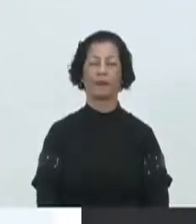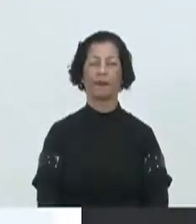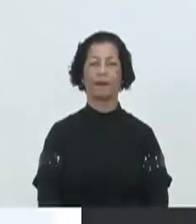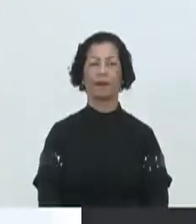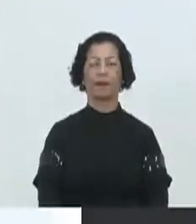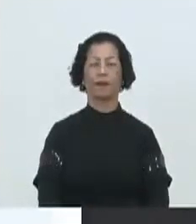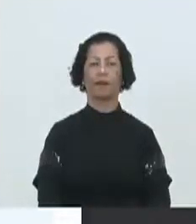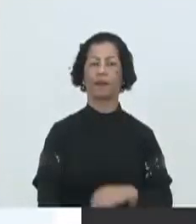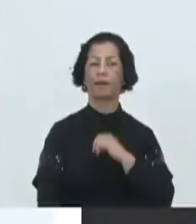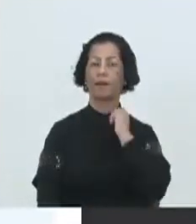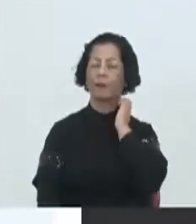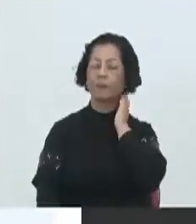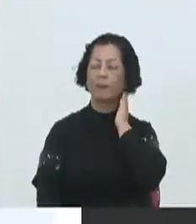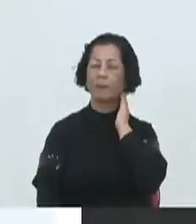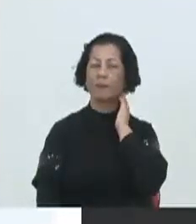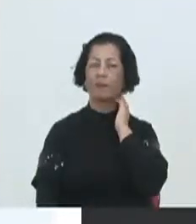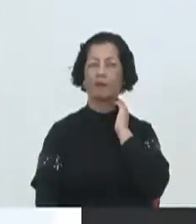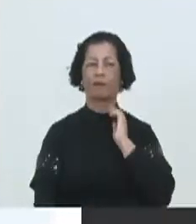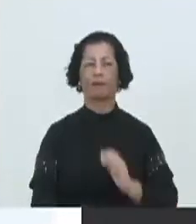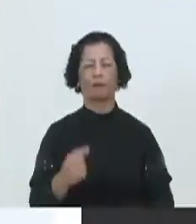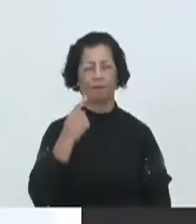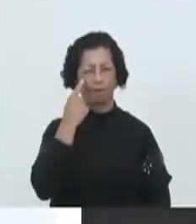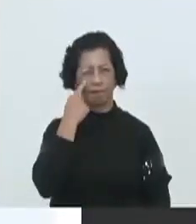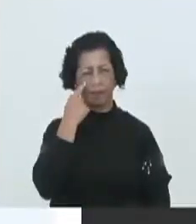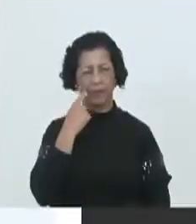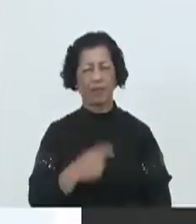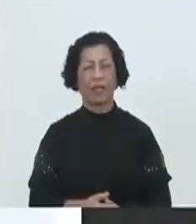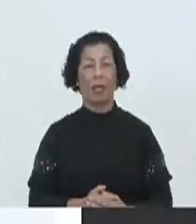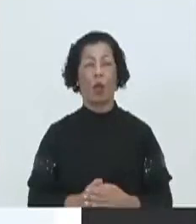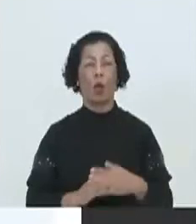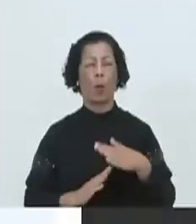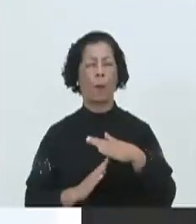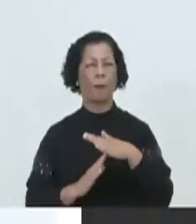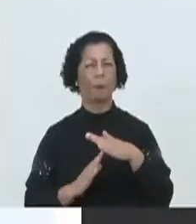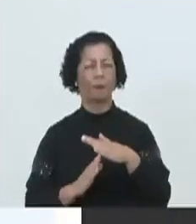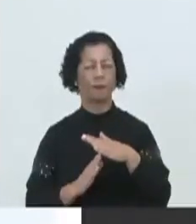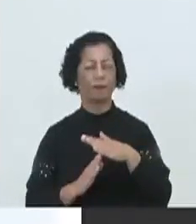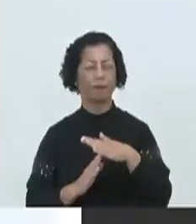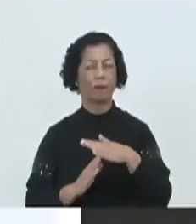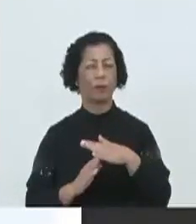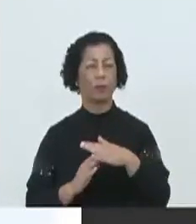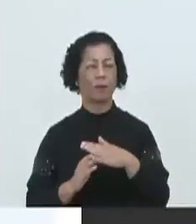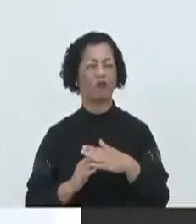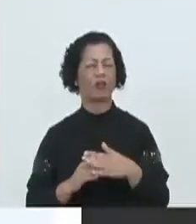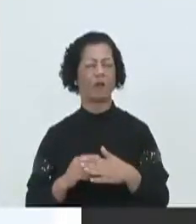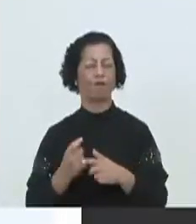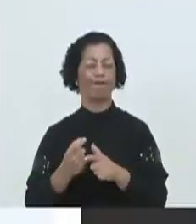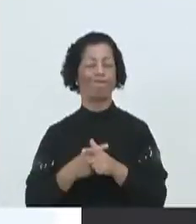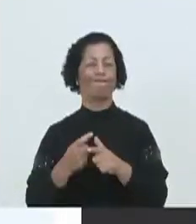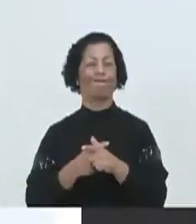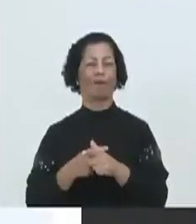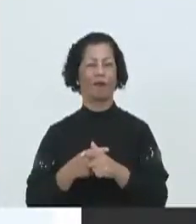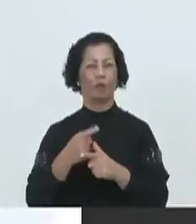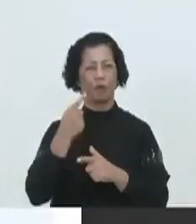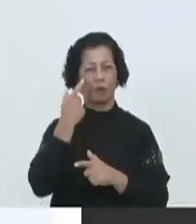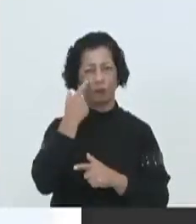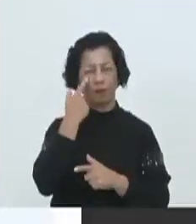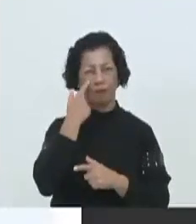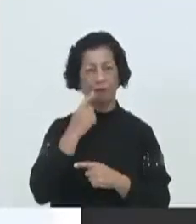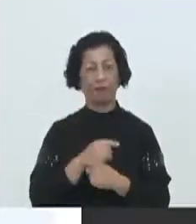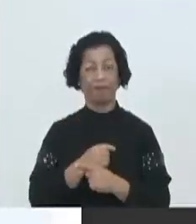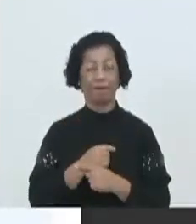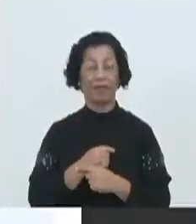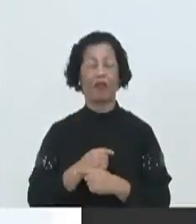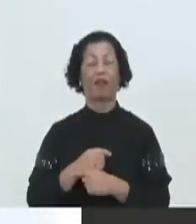por. olhando também pro limite da dívida previdenciária aqui a gente vai ver um fenômeno que é interessante a gente vai ver que em dívida